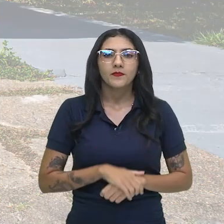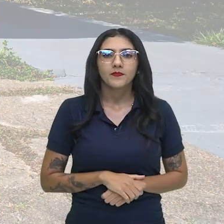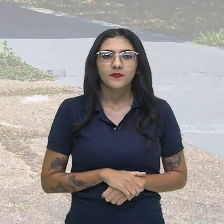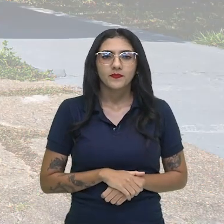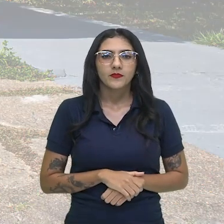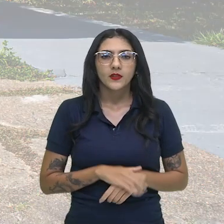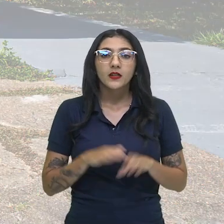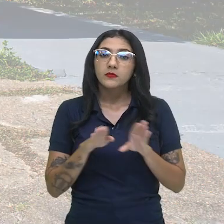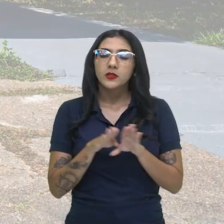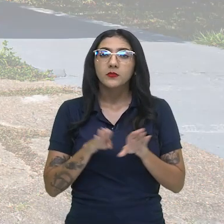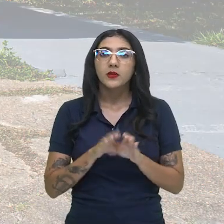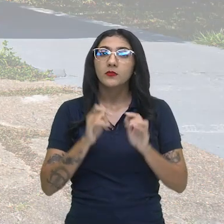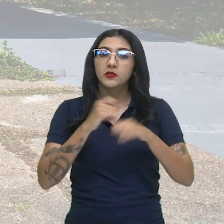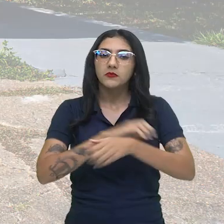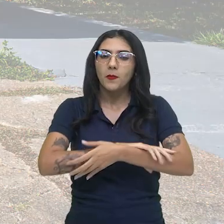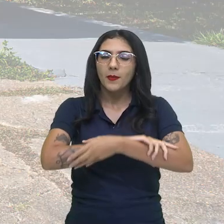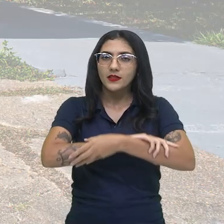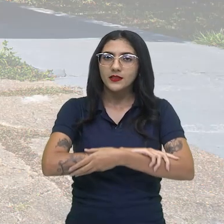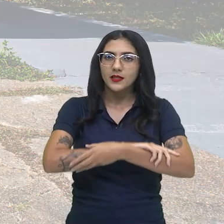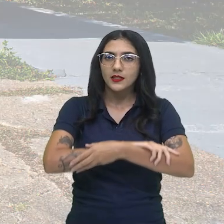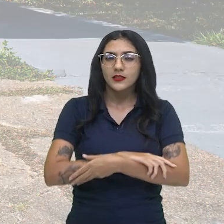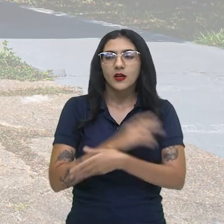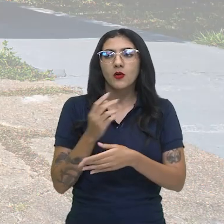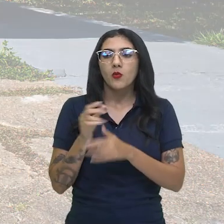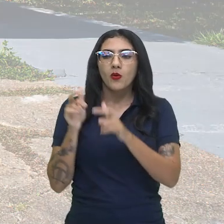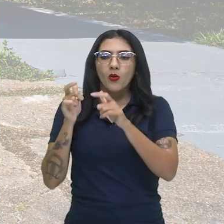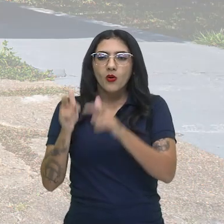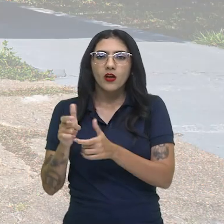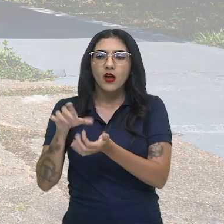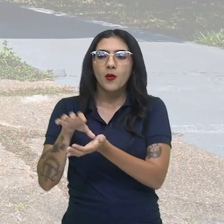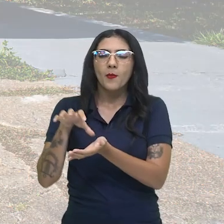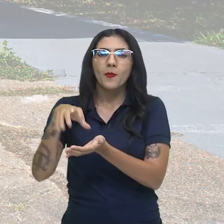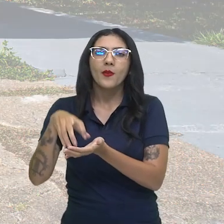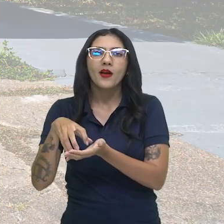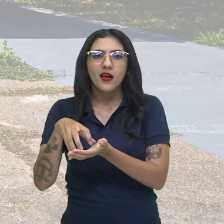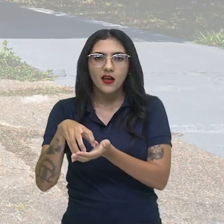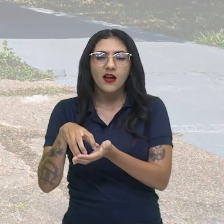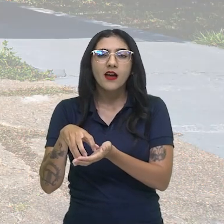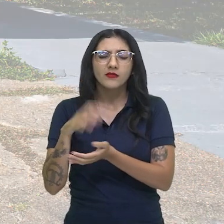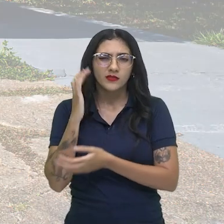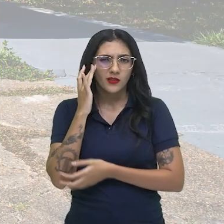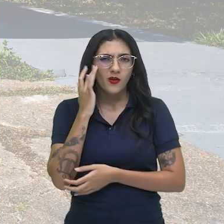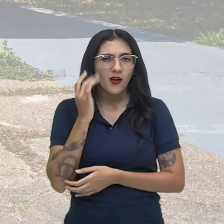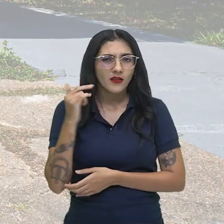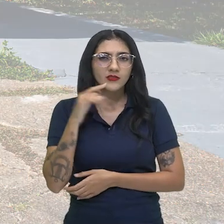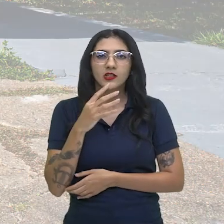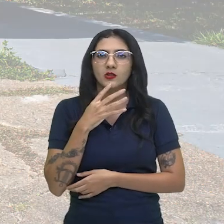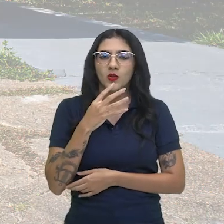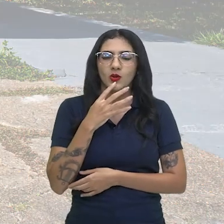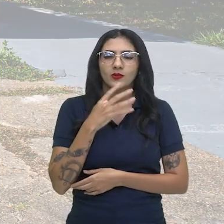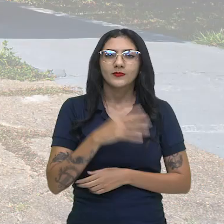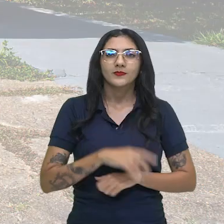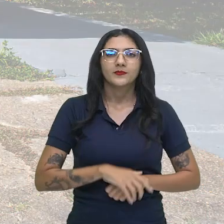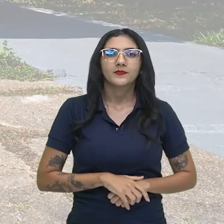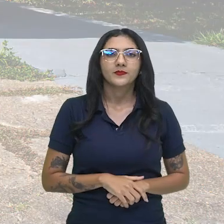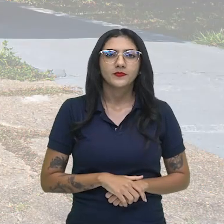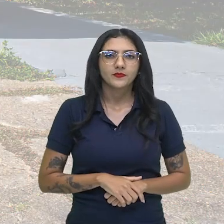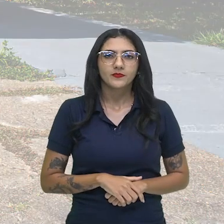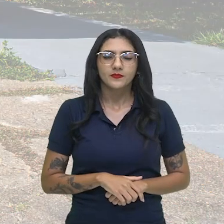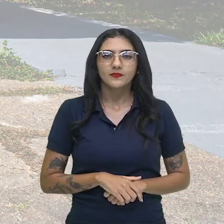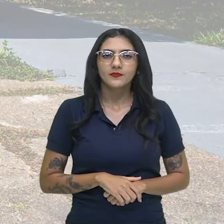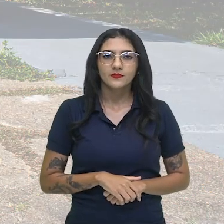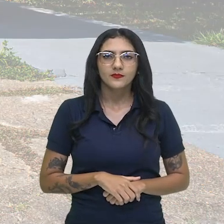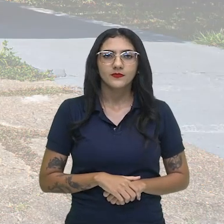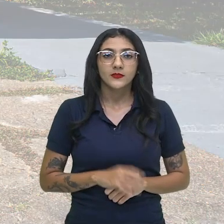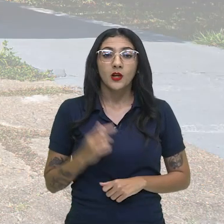acontece através de parcerias com alguma cooperativa de catadores, que vocês devem ter visto aí na sua cidade. Cada um de